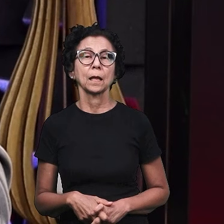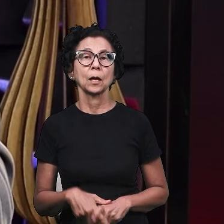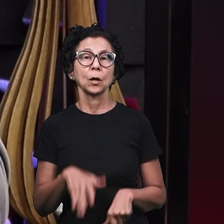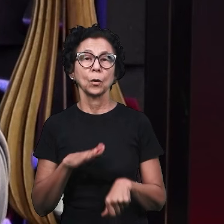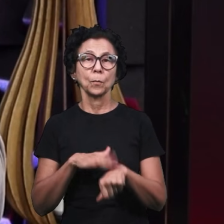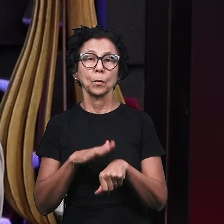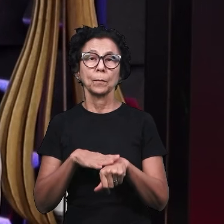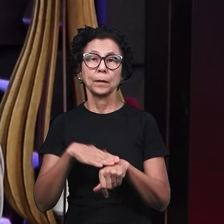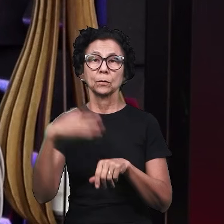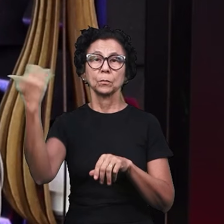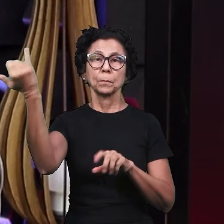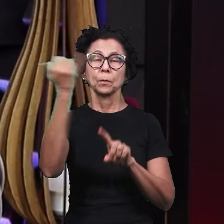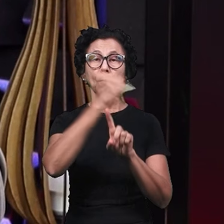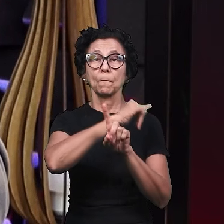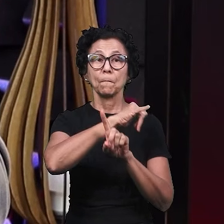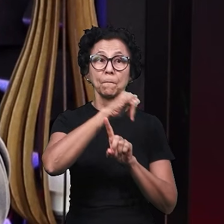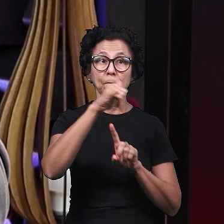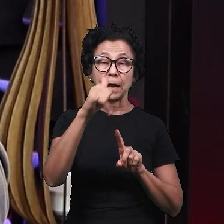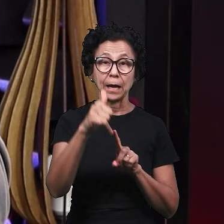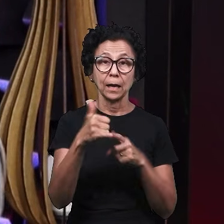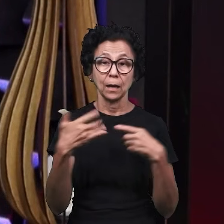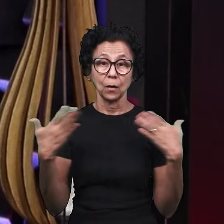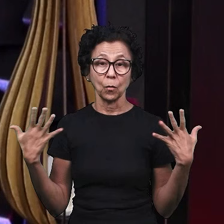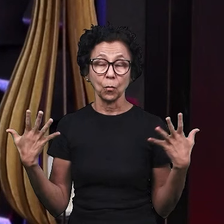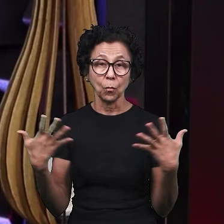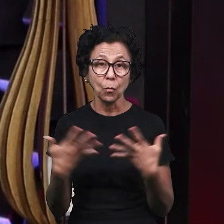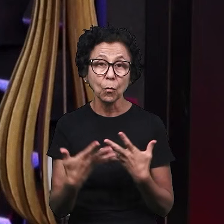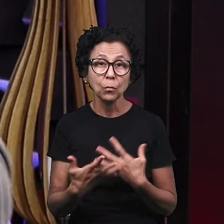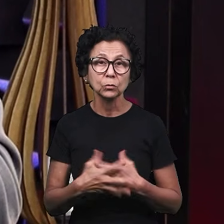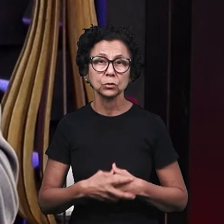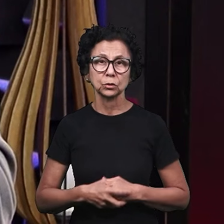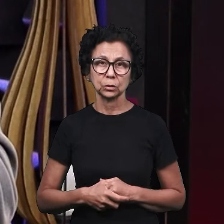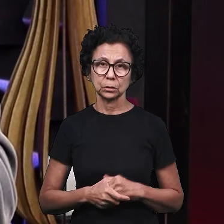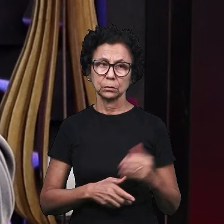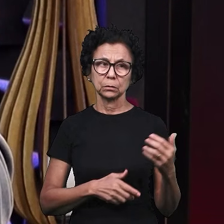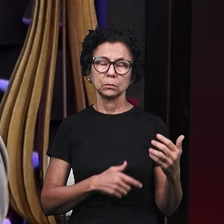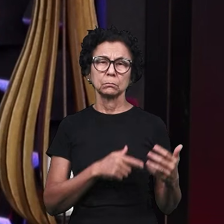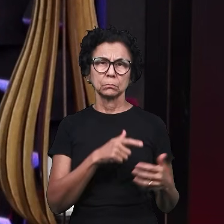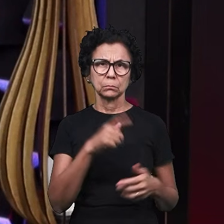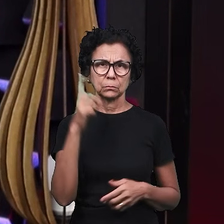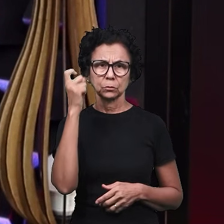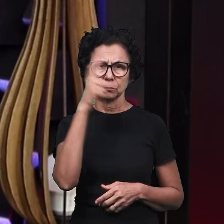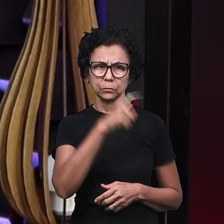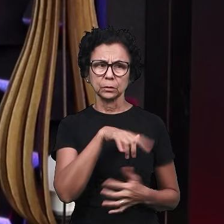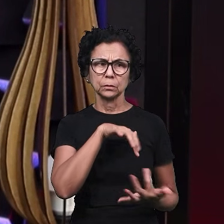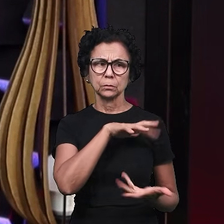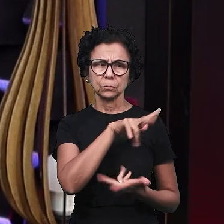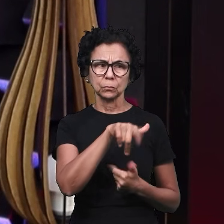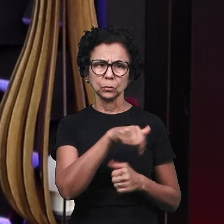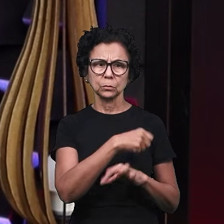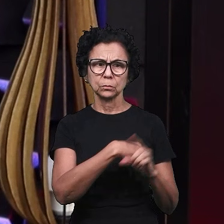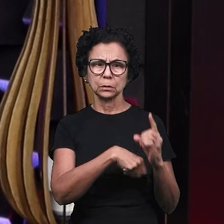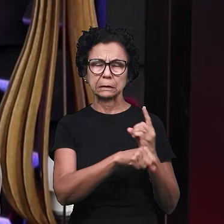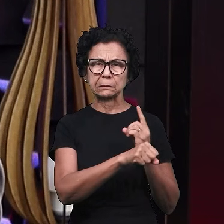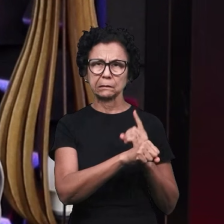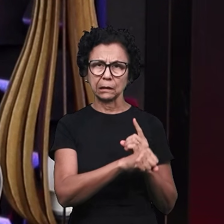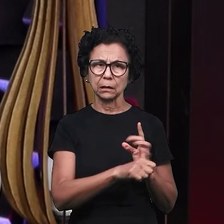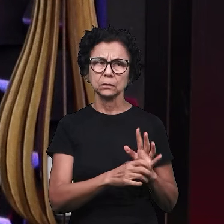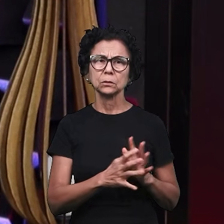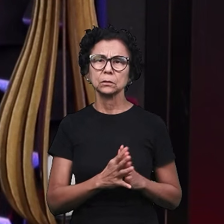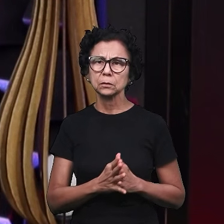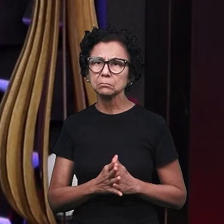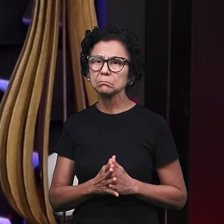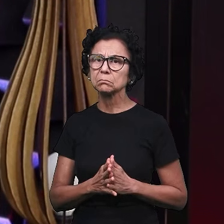né? O momento da noite, o momento de densas trevas, mas é um momento que o Senhor ele quer fazer uma